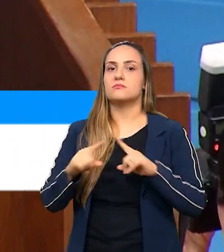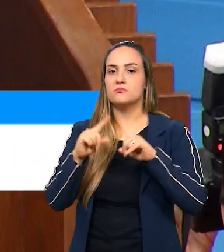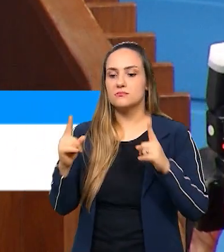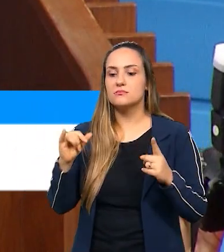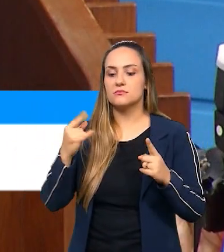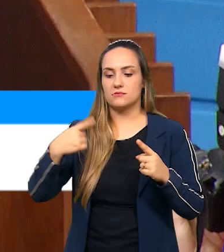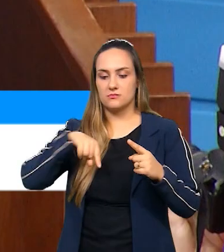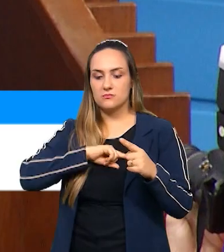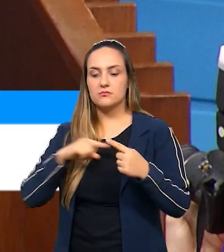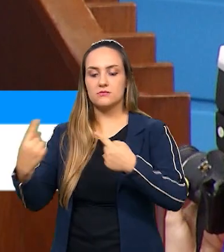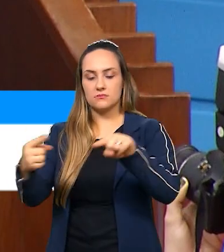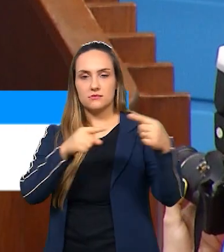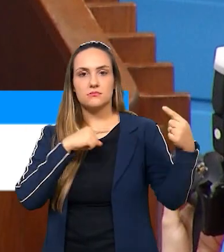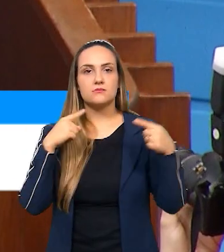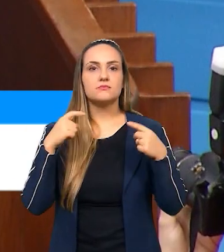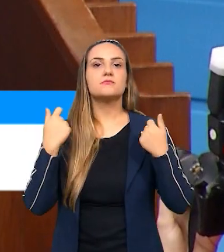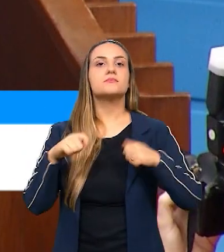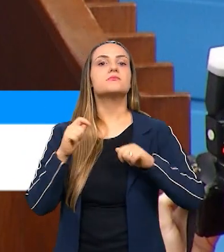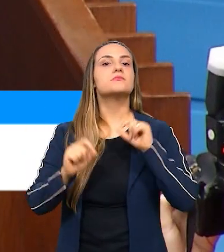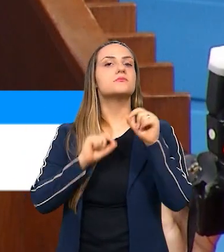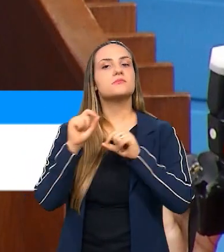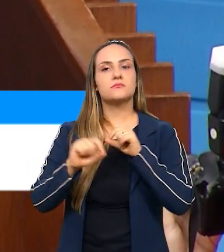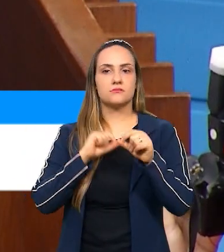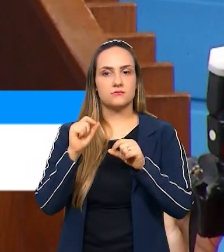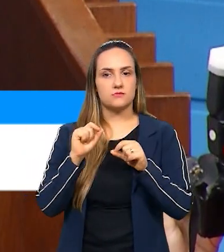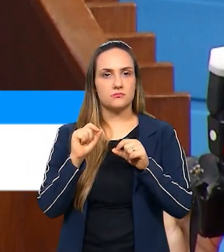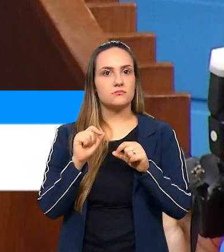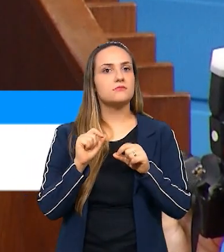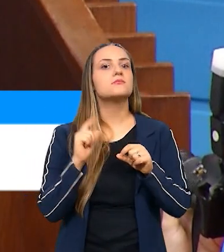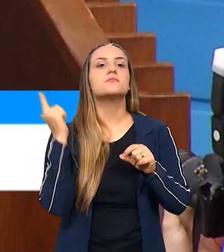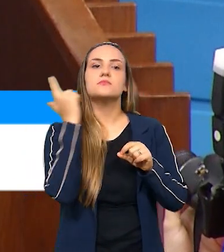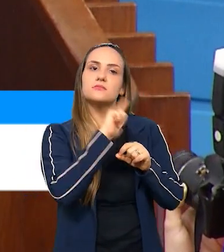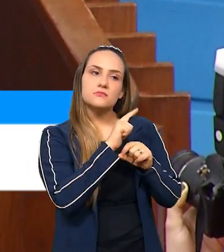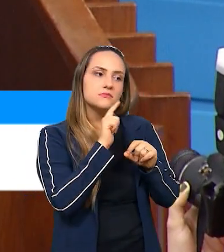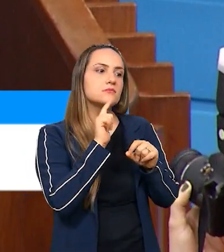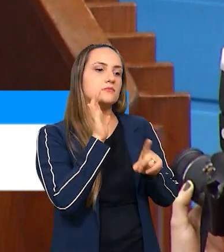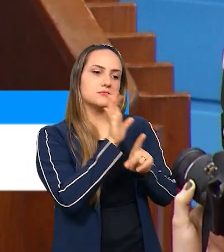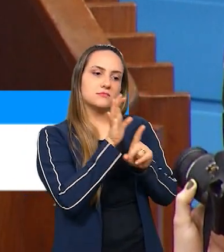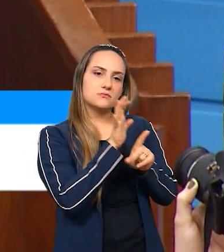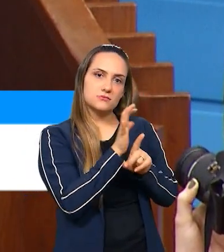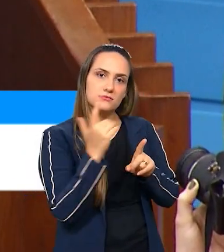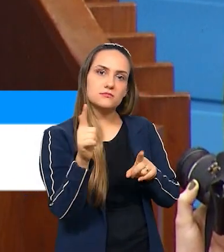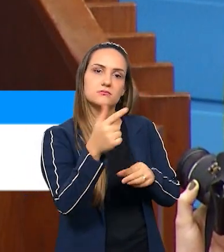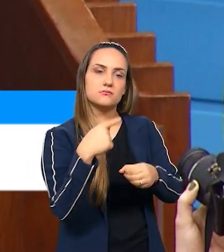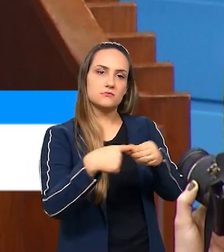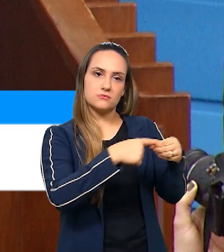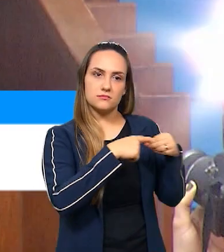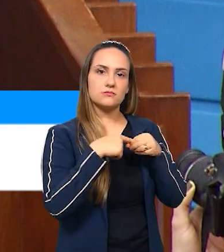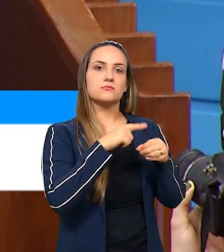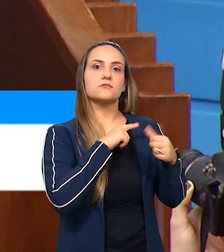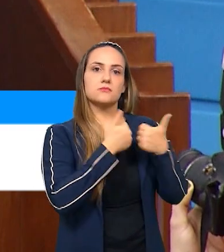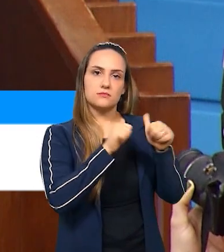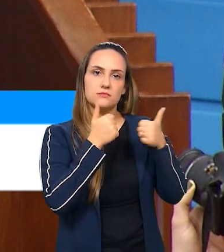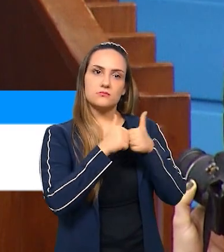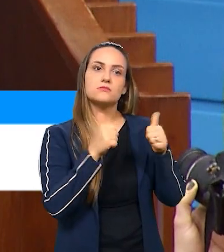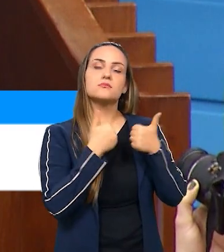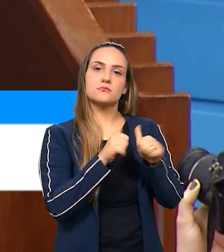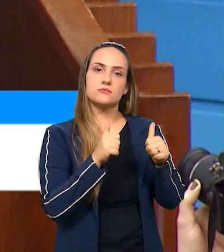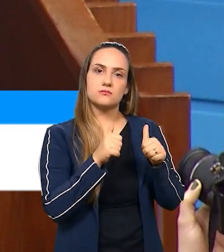ser debatido, ele também tem que ser debatido para que possa abranger as outras cidades do nosso estado que têm também transporte